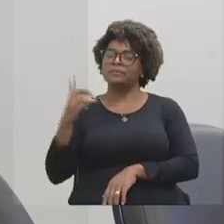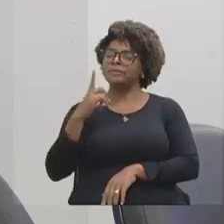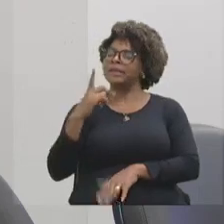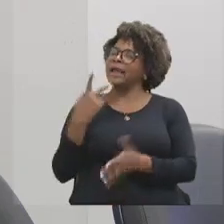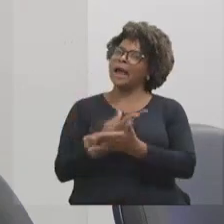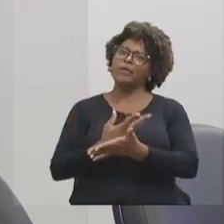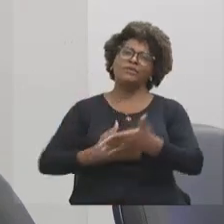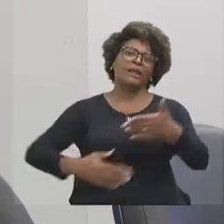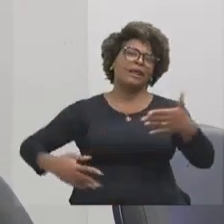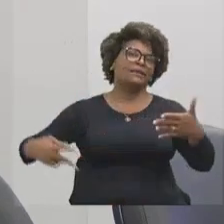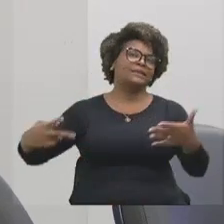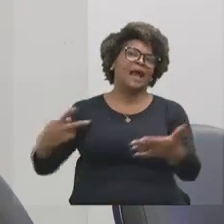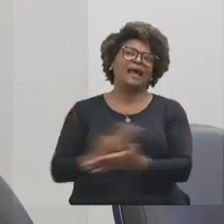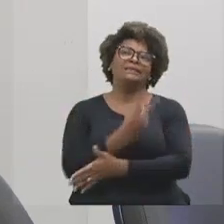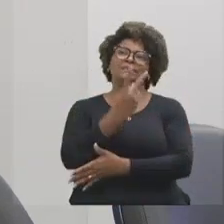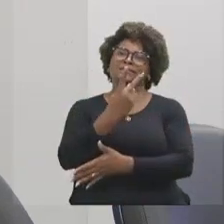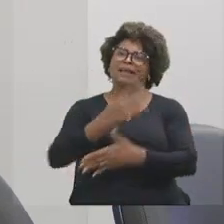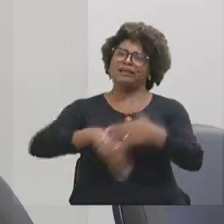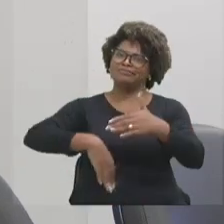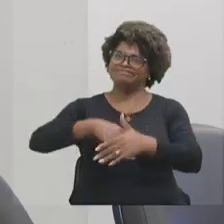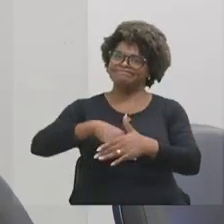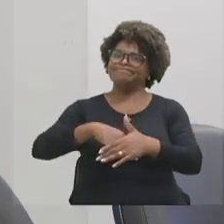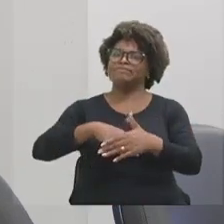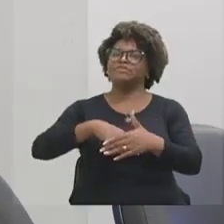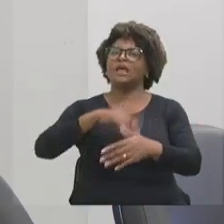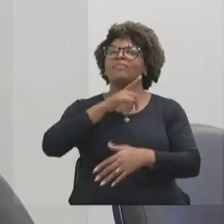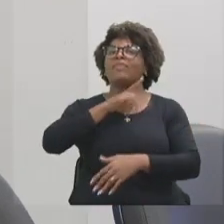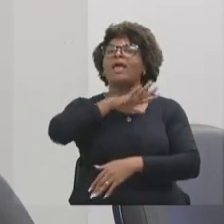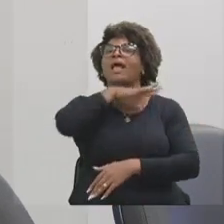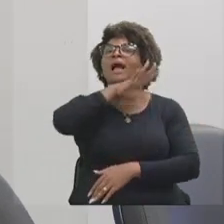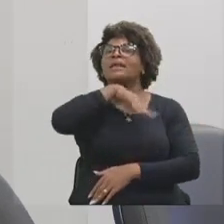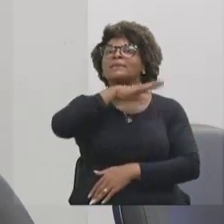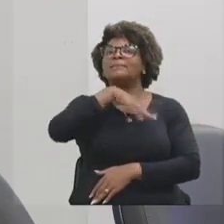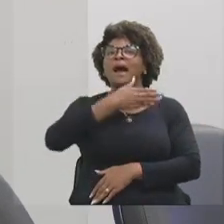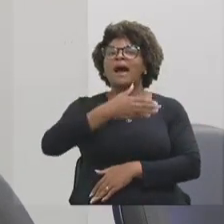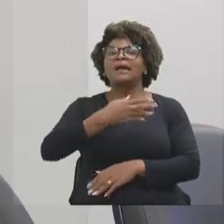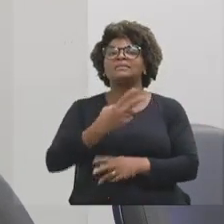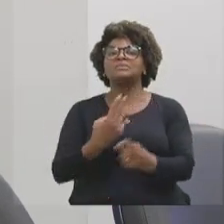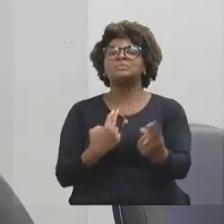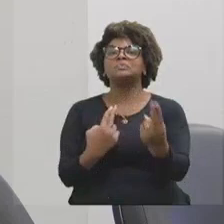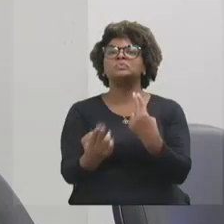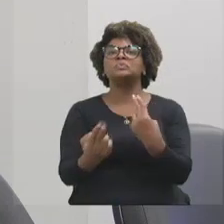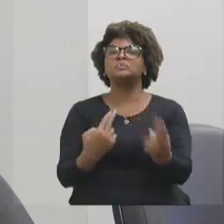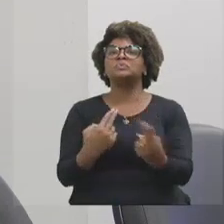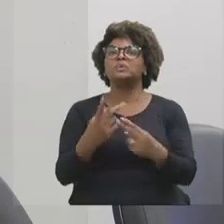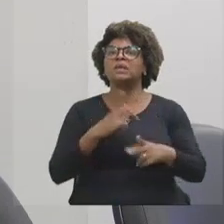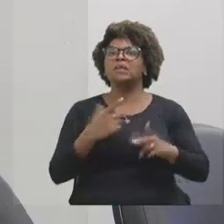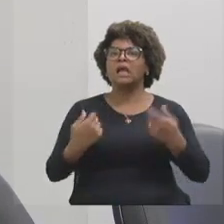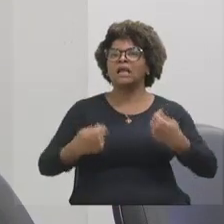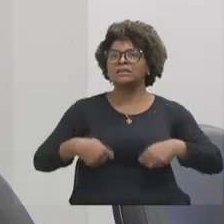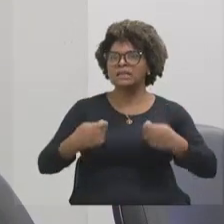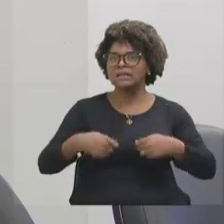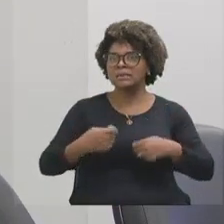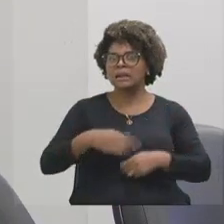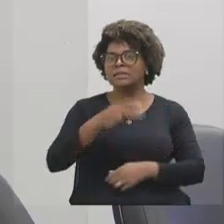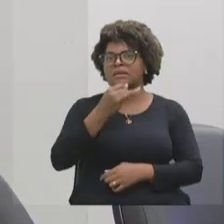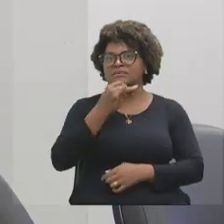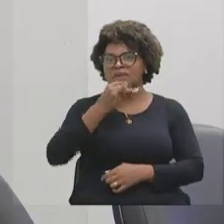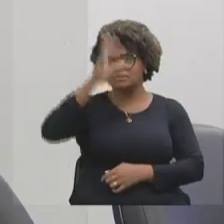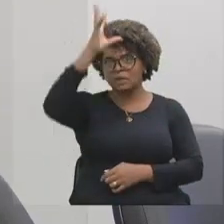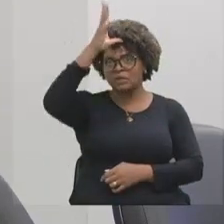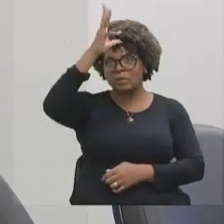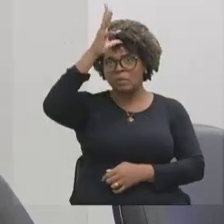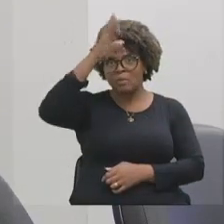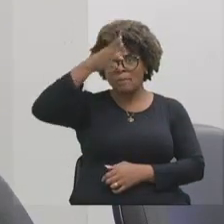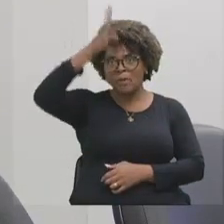com animais soltos na pista as demandas do dia-a-dia das nossas cidades também infelizmente Corpo de Bombeiros não consegue atender